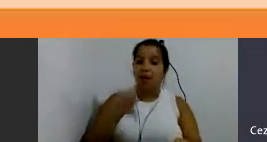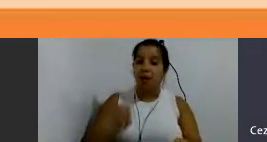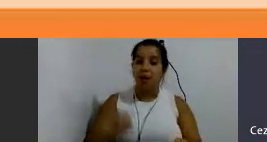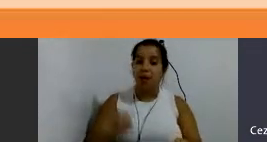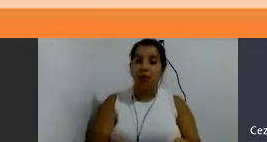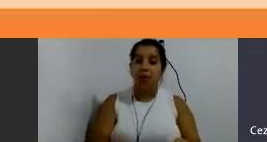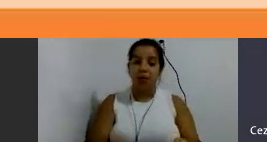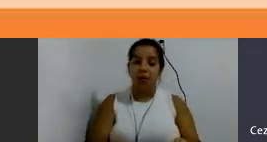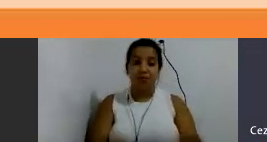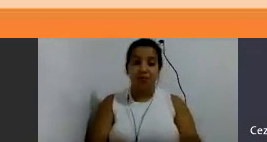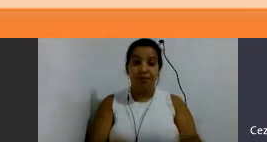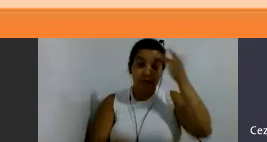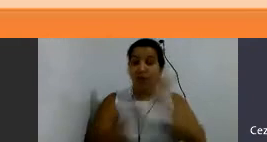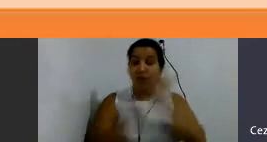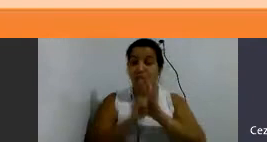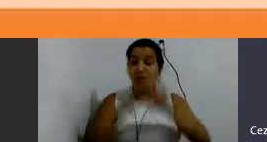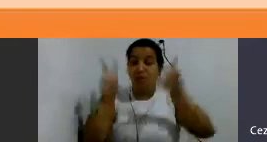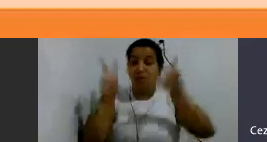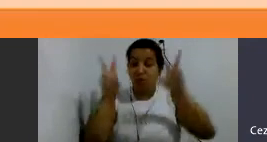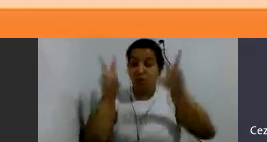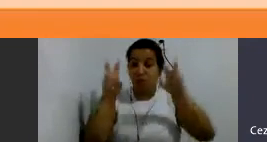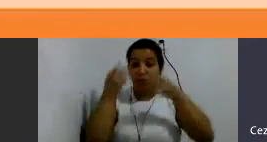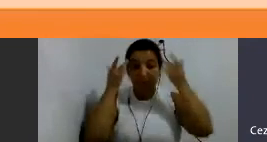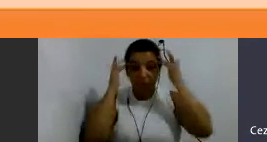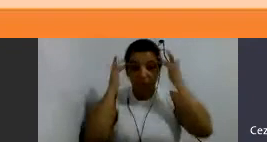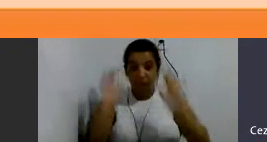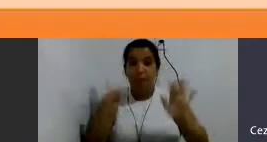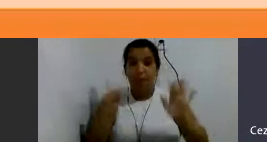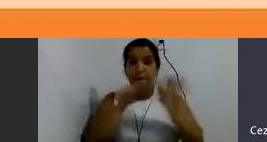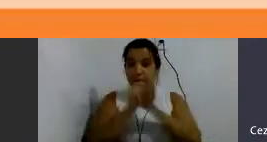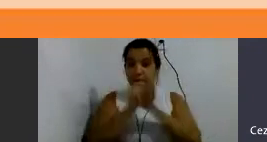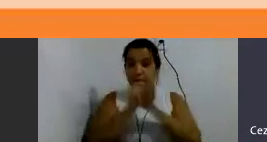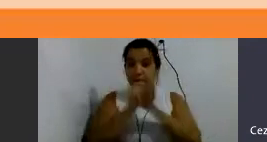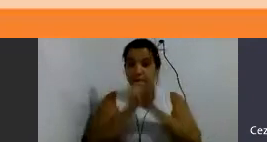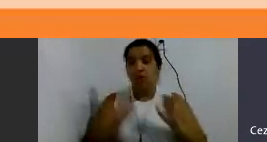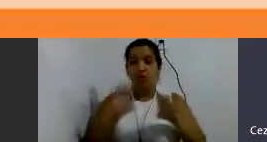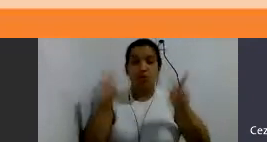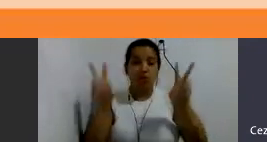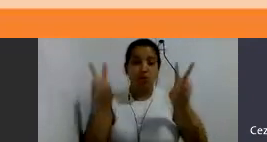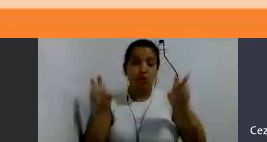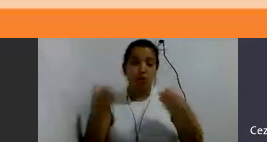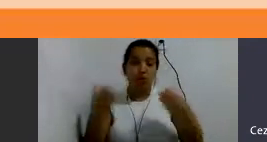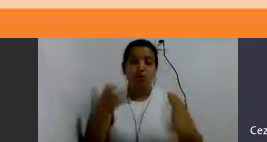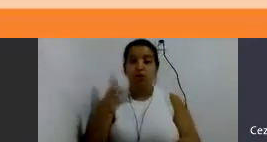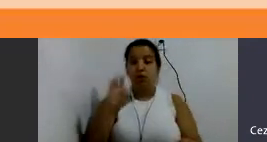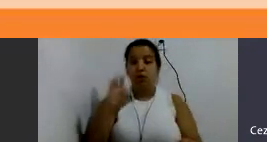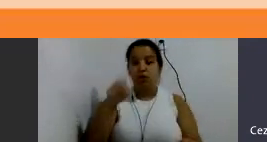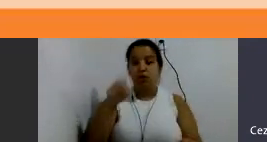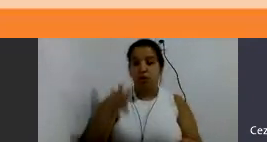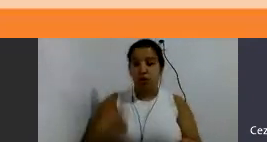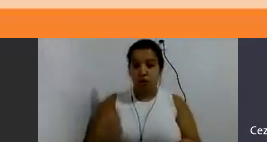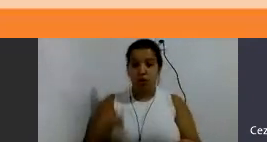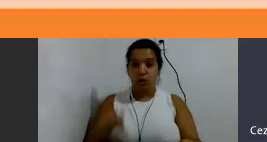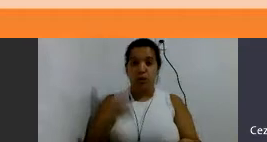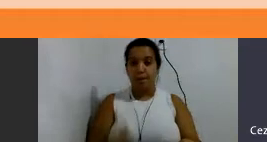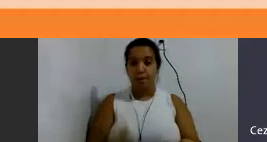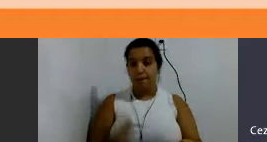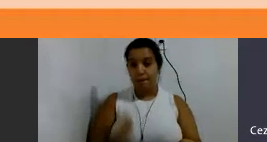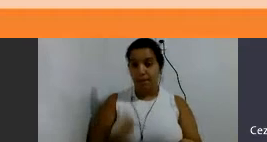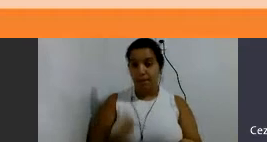sabia identificar a espécie. Se eu não sei identificar a espécie, solta só o gênero. Presença de... Se você